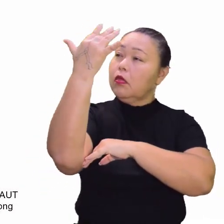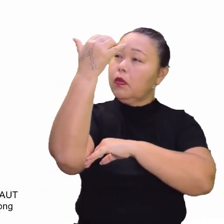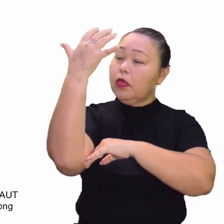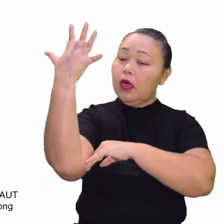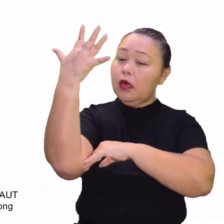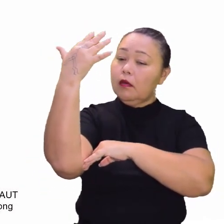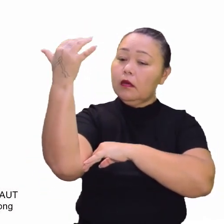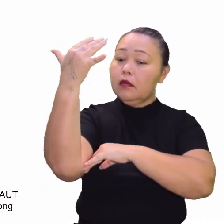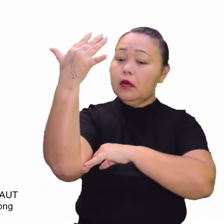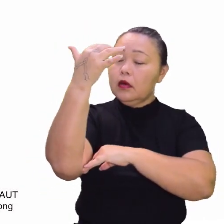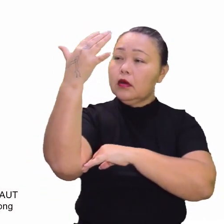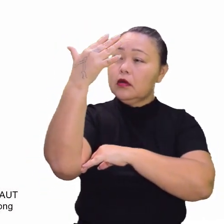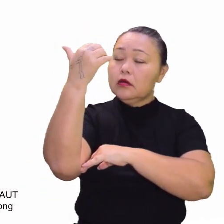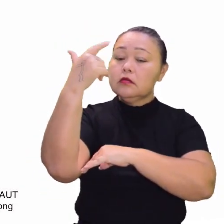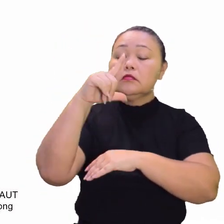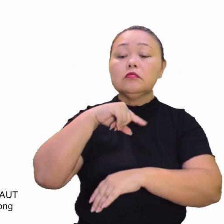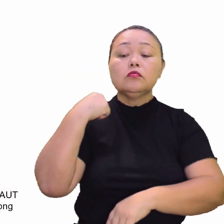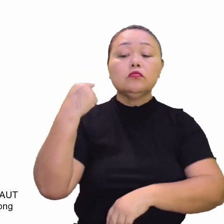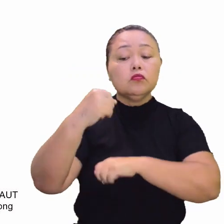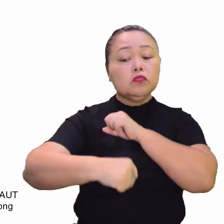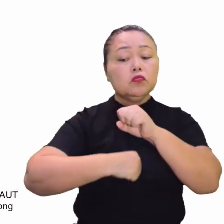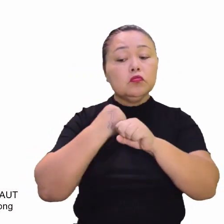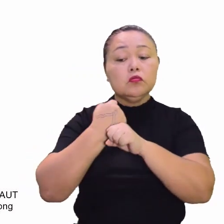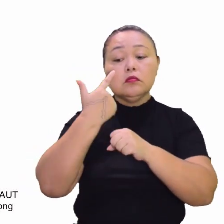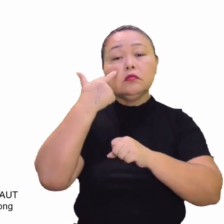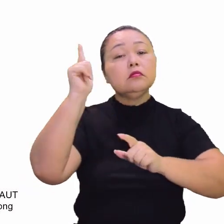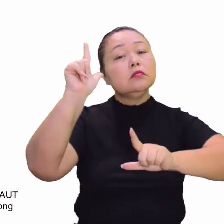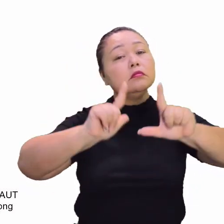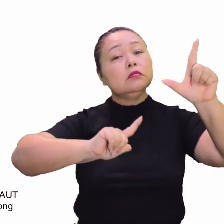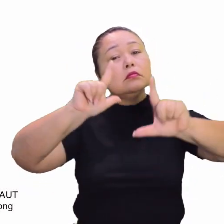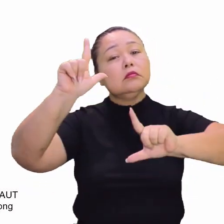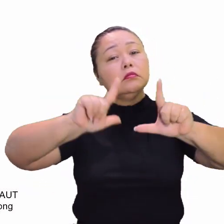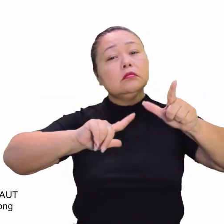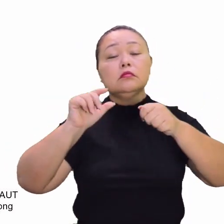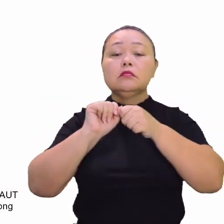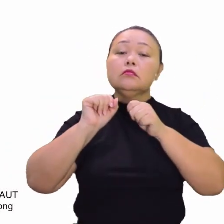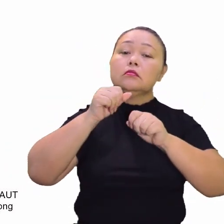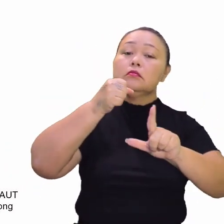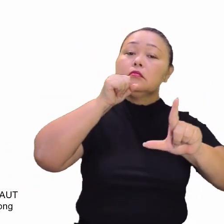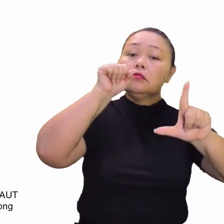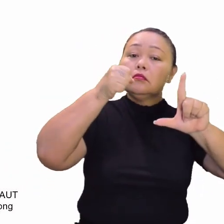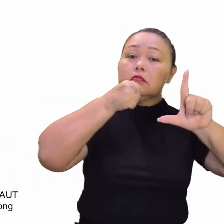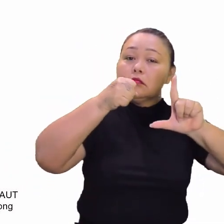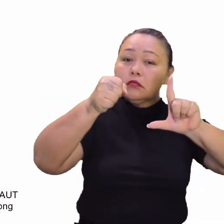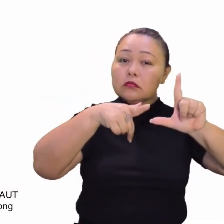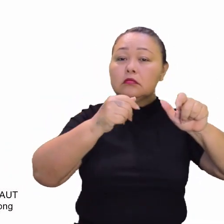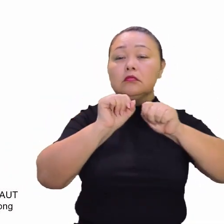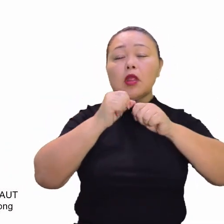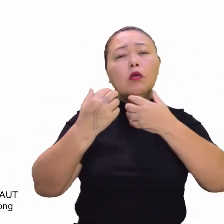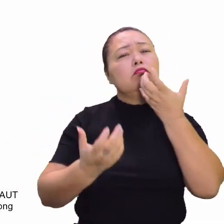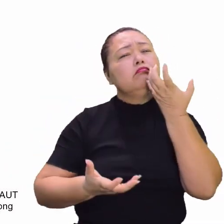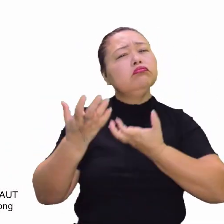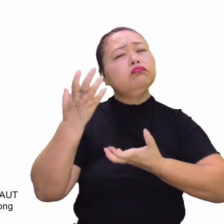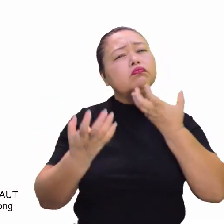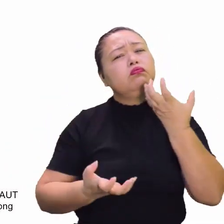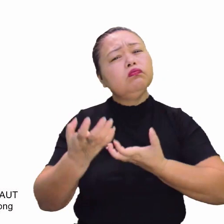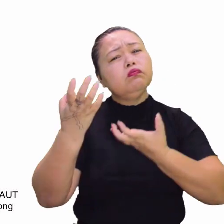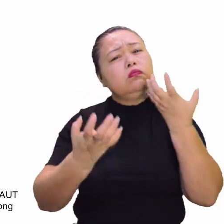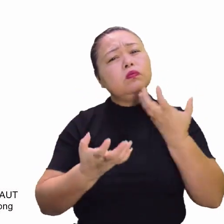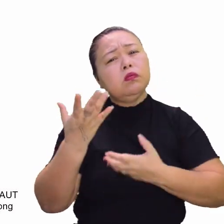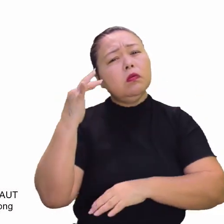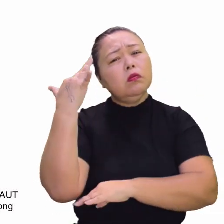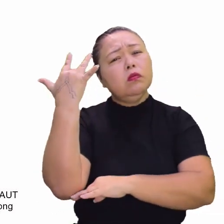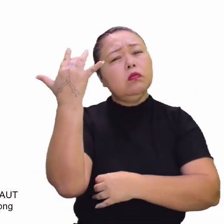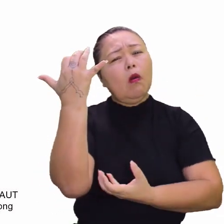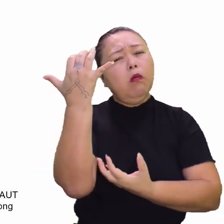vegetal. Todo ano nós vimos na televisão, nos telejornais, Muito bem. as